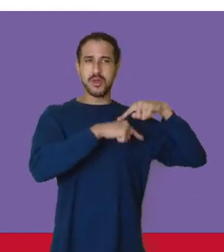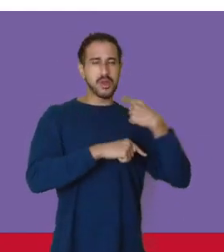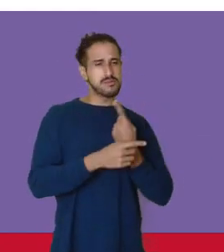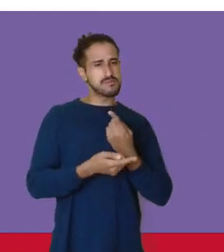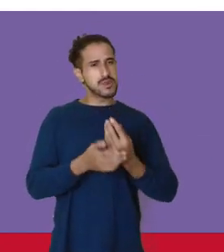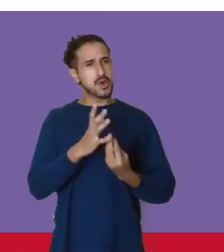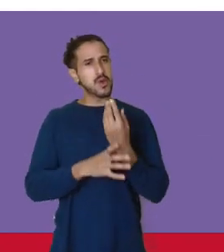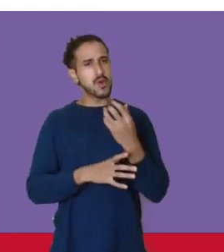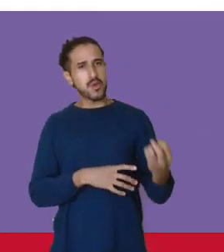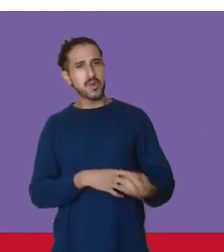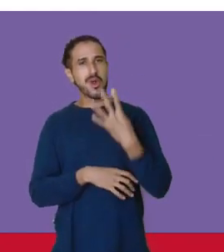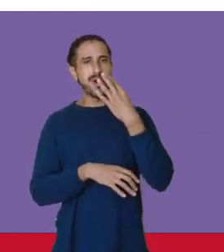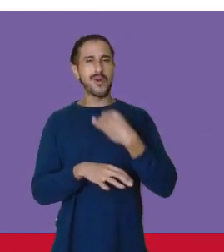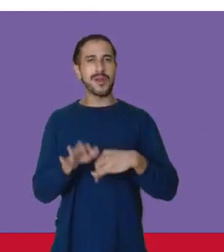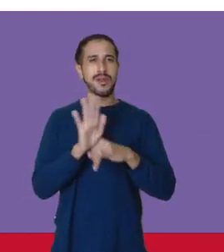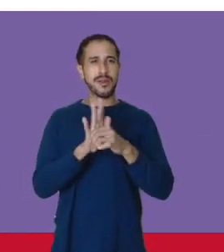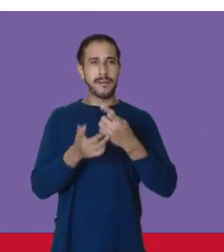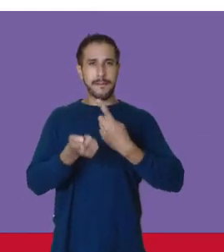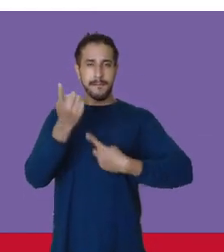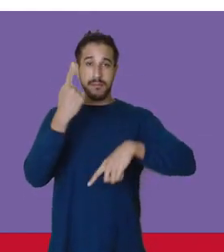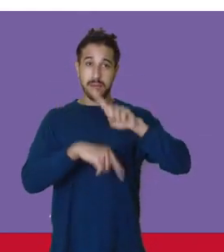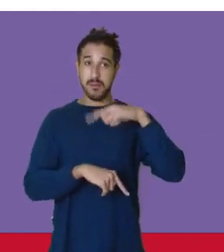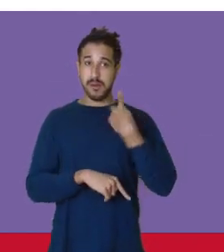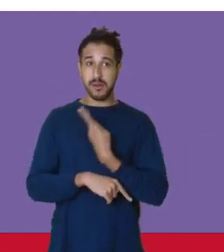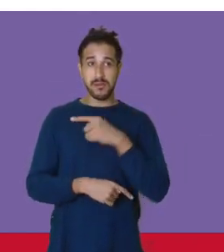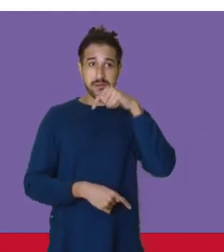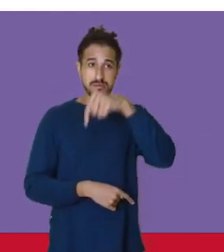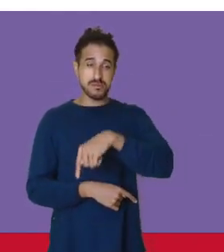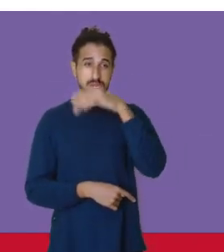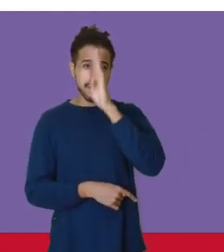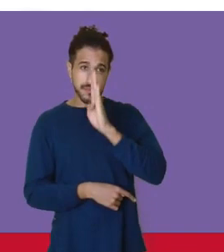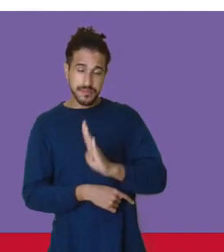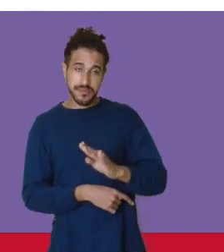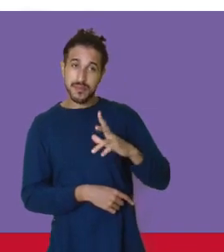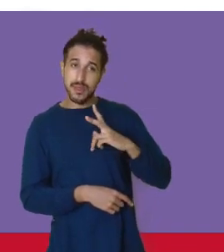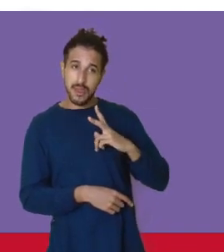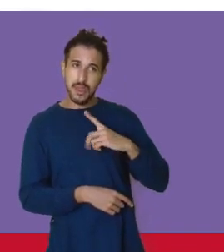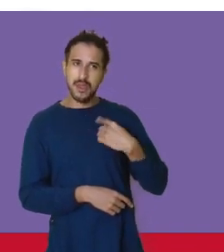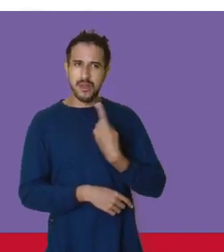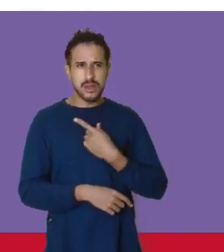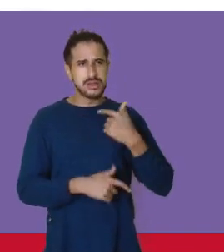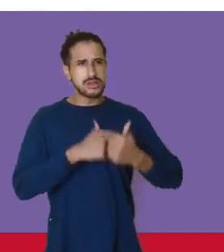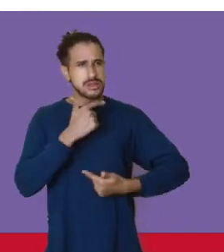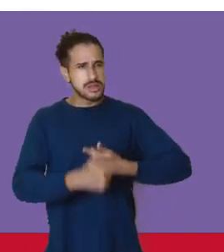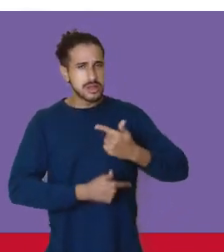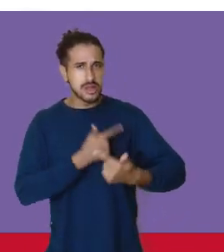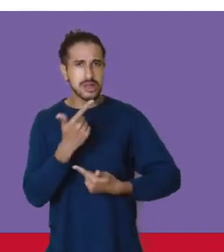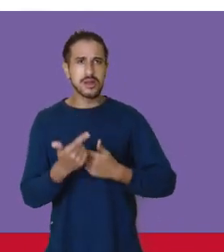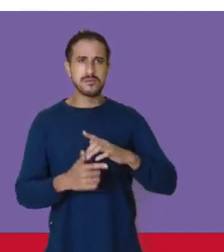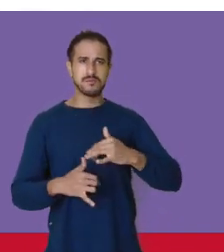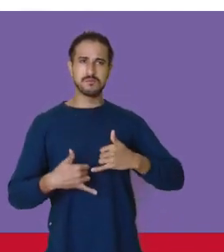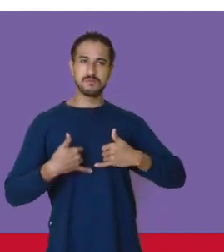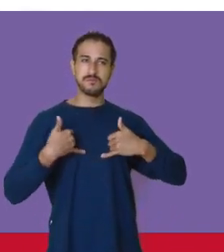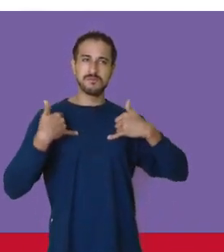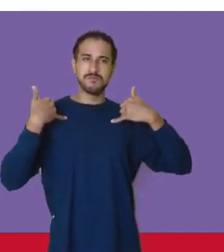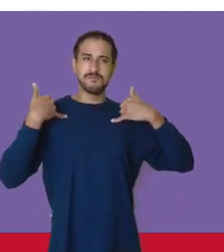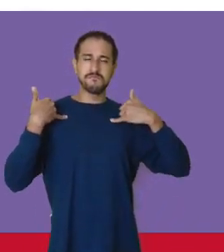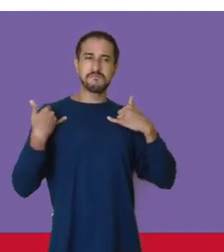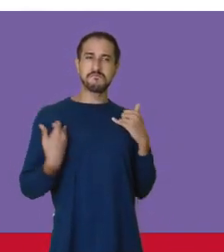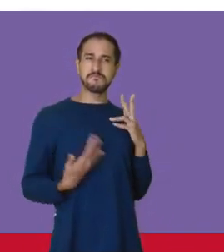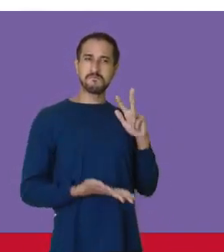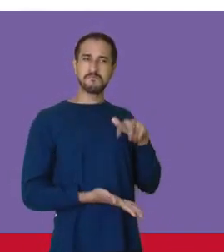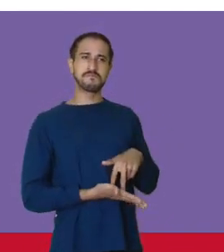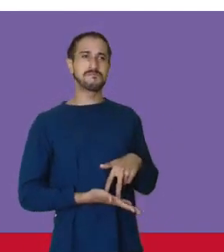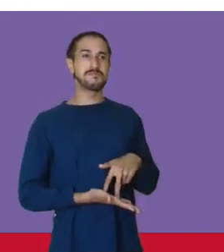ressignificaram, transformaram, e nós aqui no Brasil em particular, temos trabalhado com orgulho para firmar